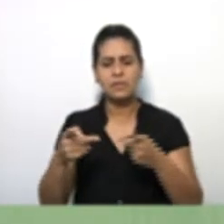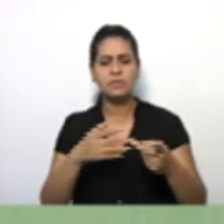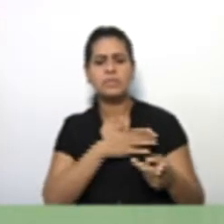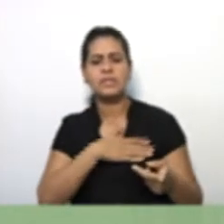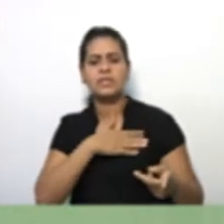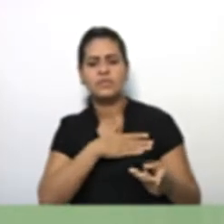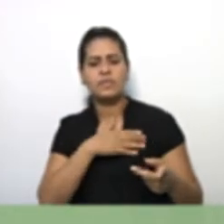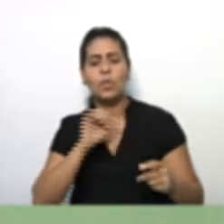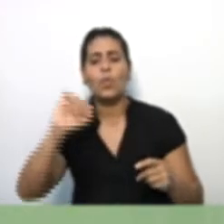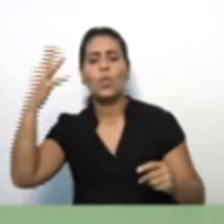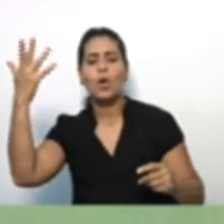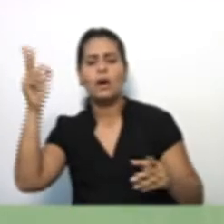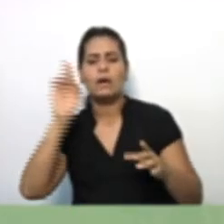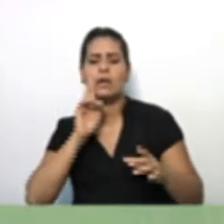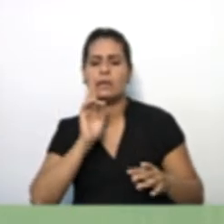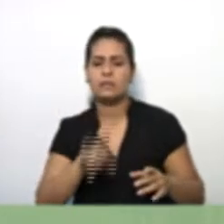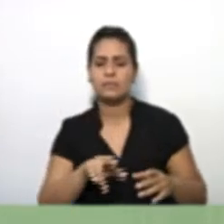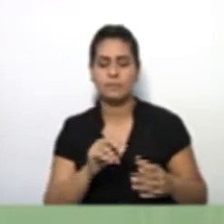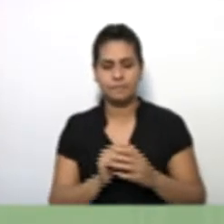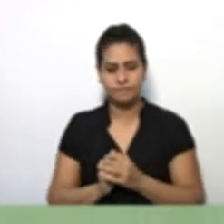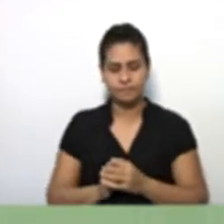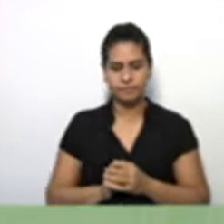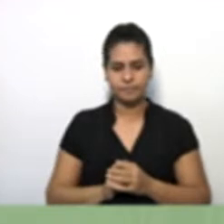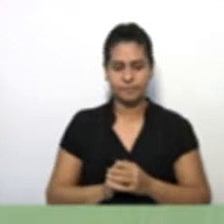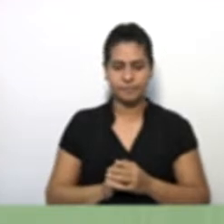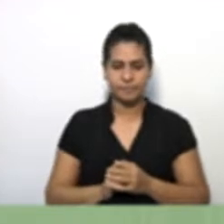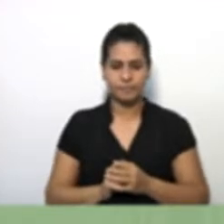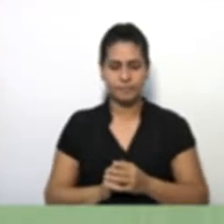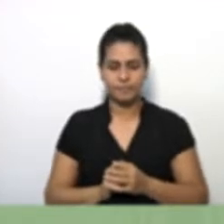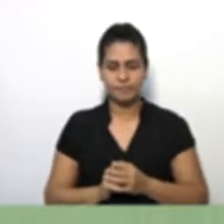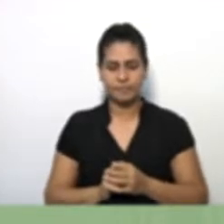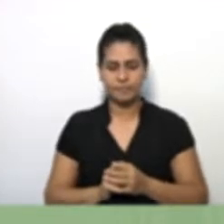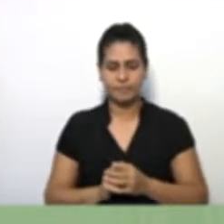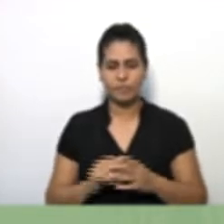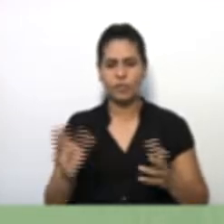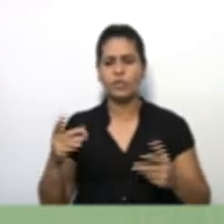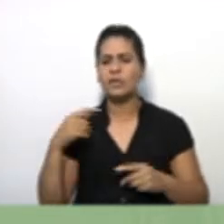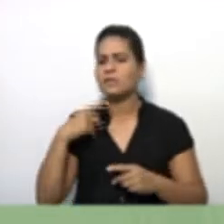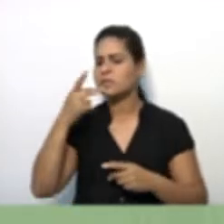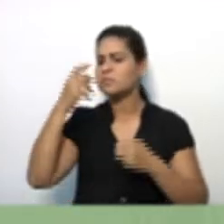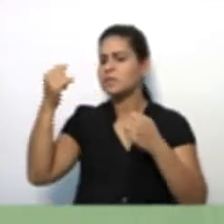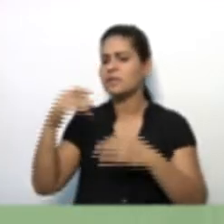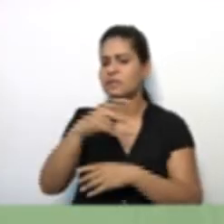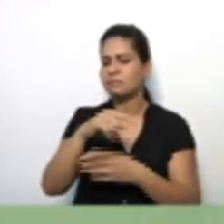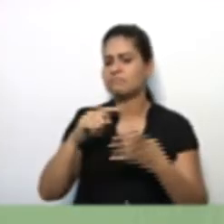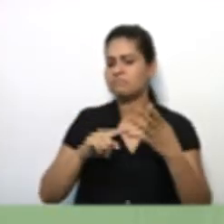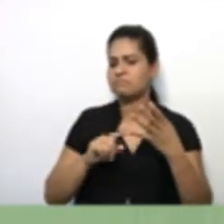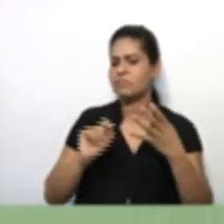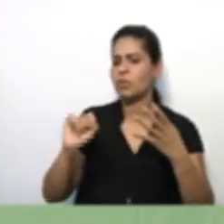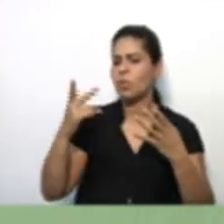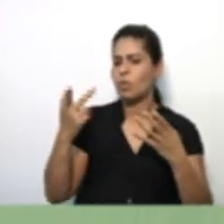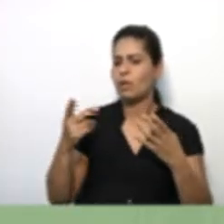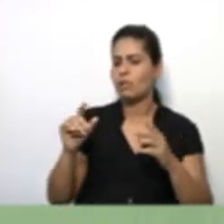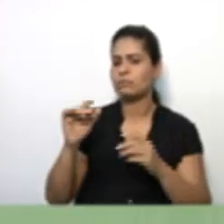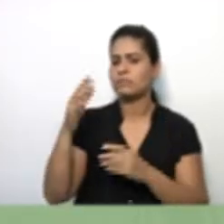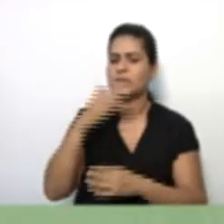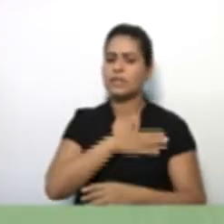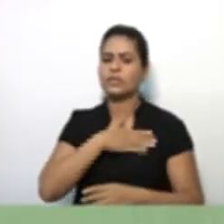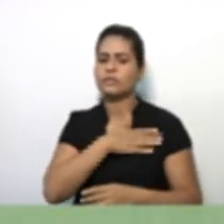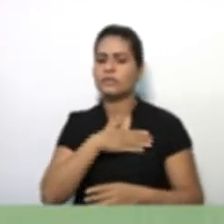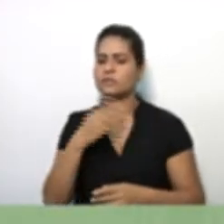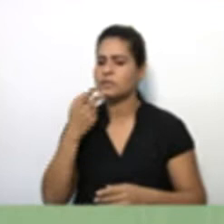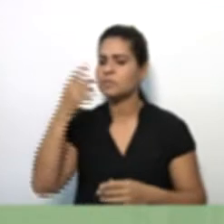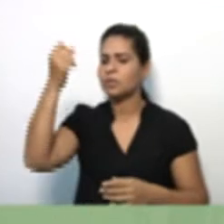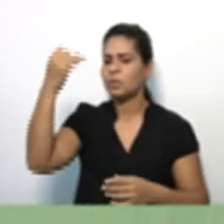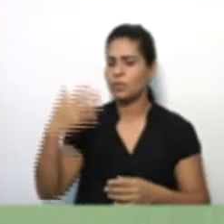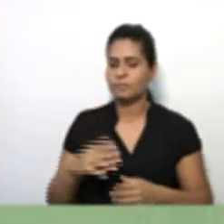aí eu trouxe aqui algumas questões, né? Professor Everton, como é que é aí? O que, que o pessoal falou sobre a filosofia do planejamento aí, ó, da